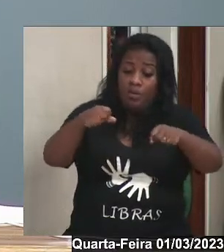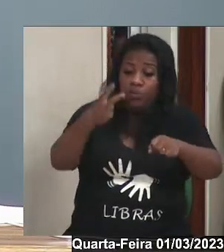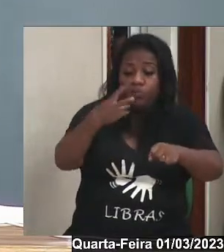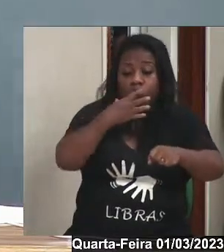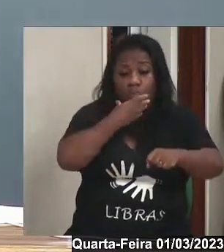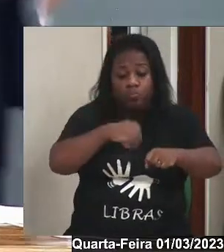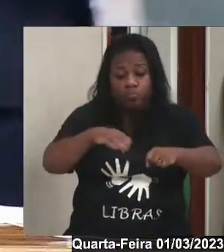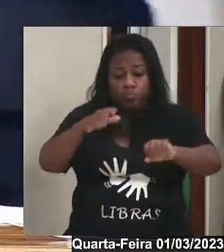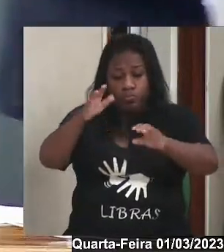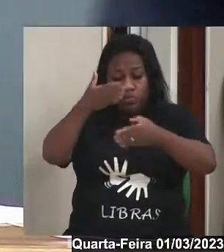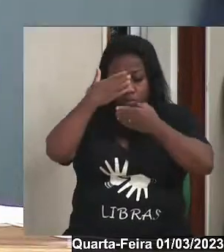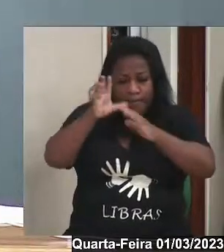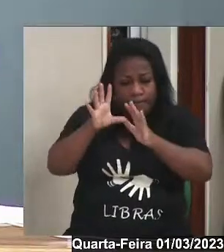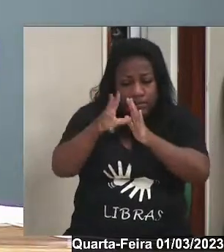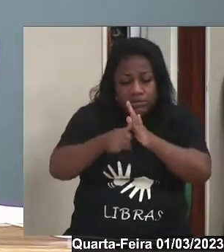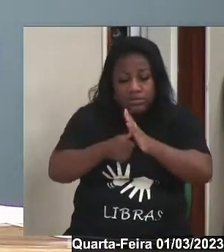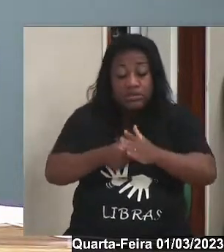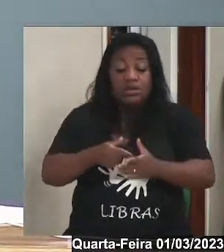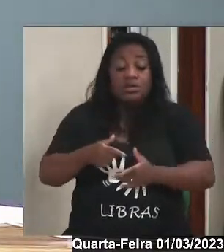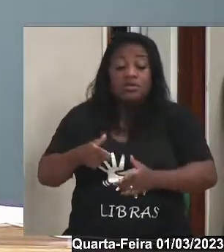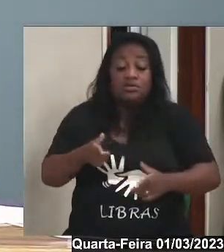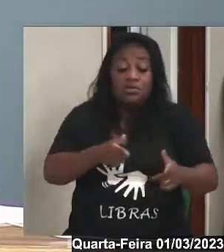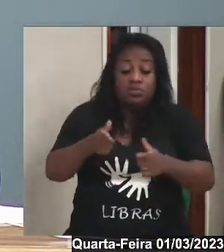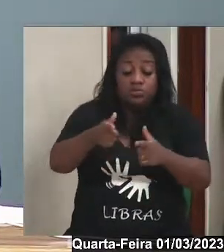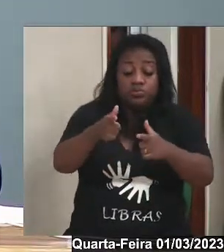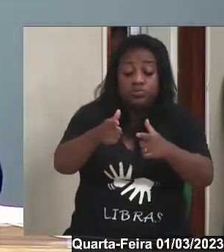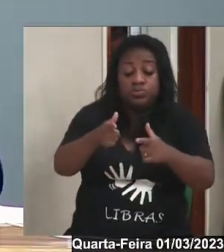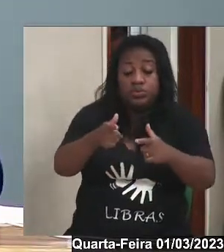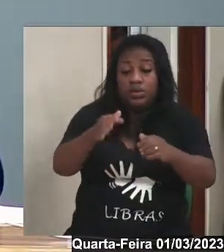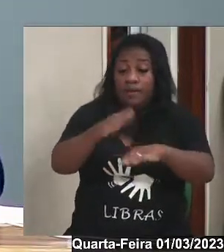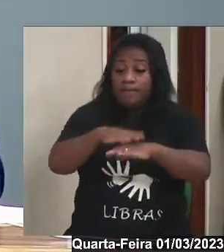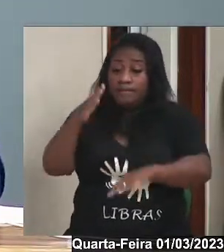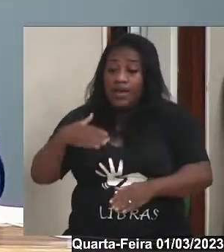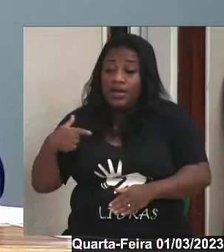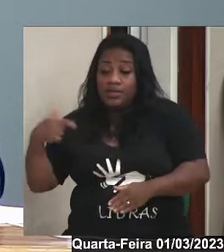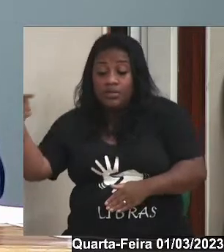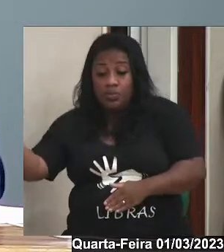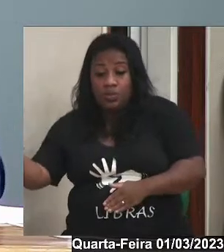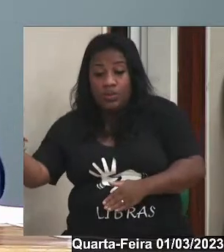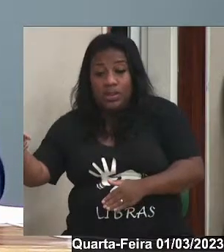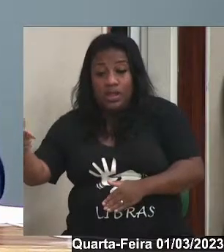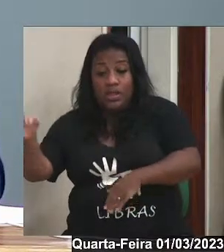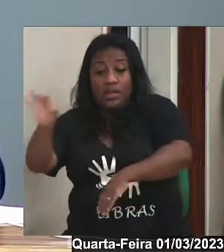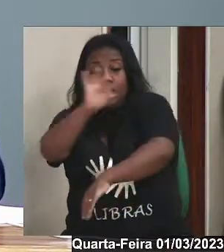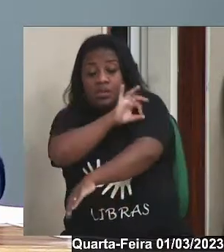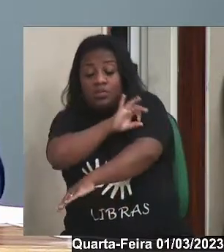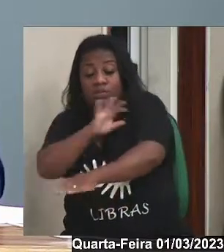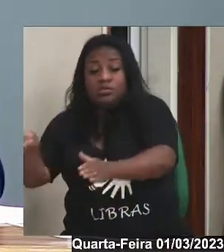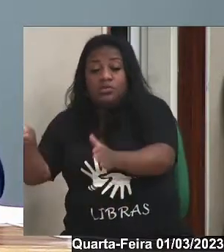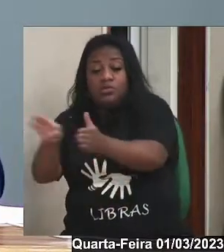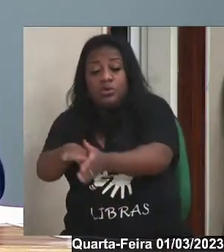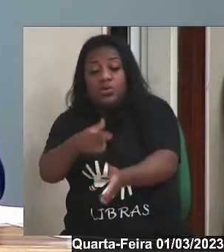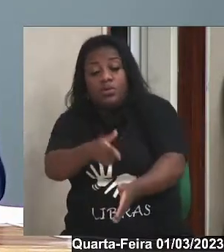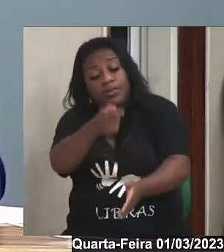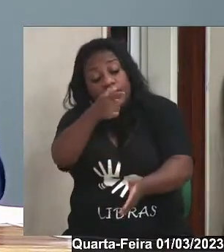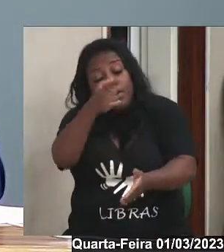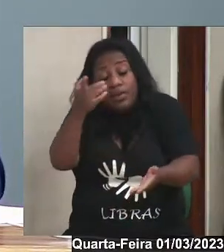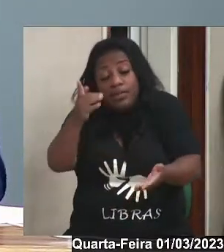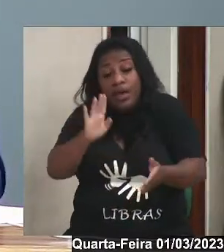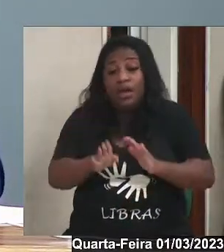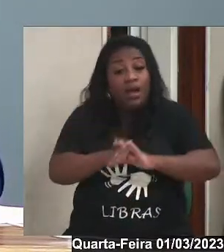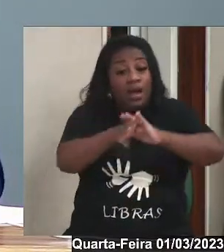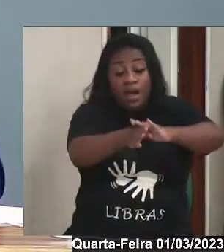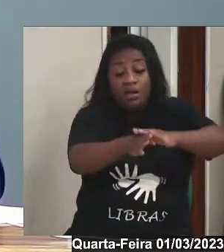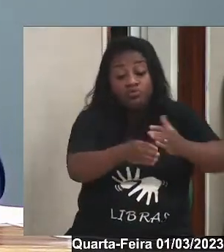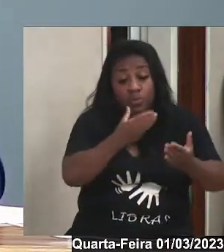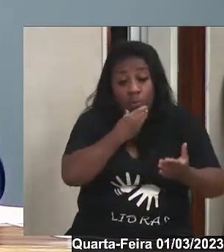que haverá, tem que ter mais, presidente, mais notória, que a gente consiga não ter mais esse tipo de coisa. Claro,